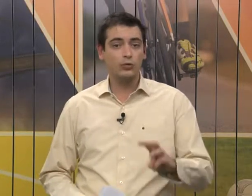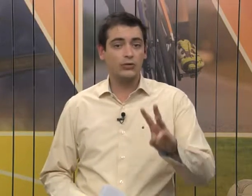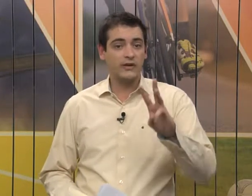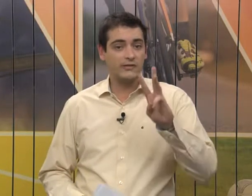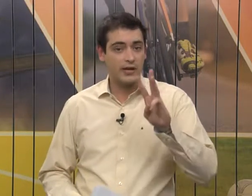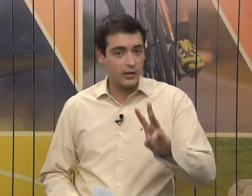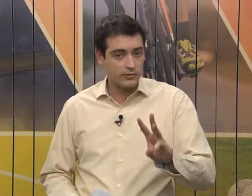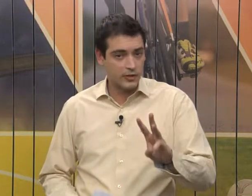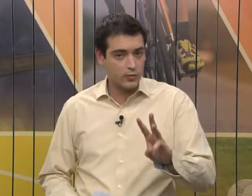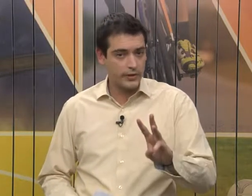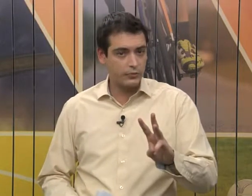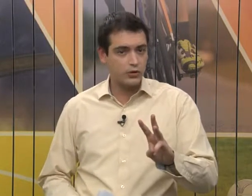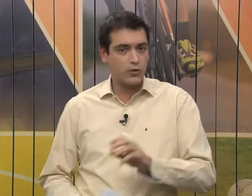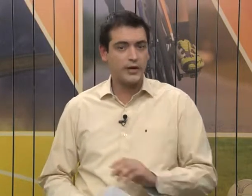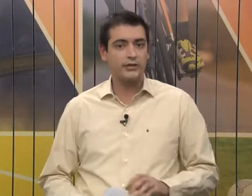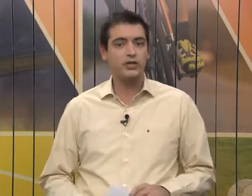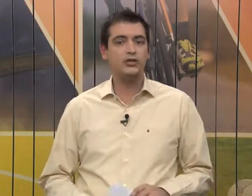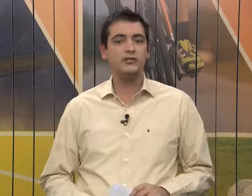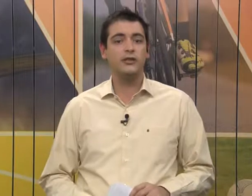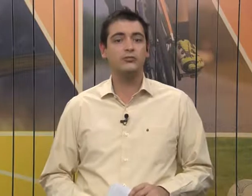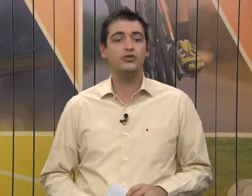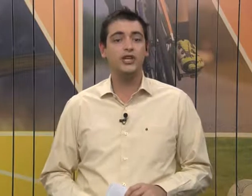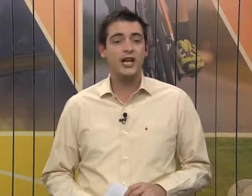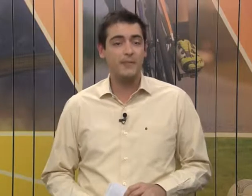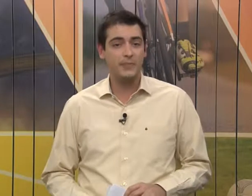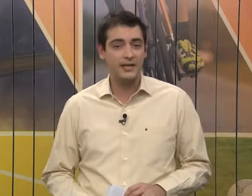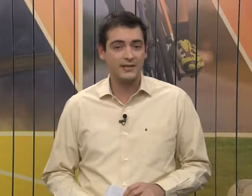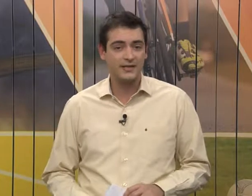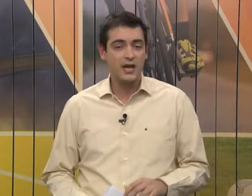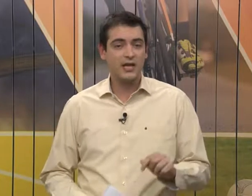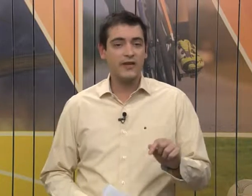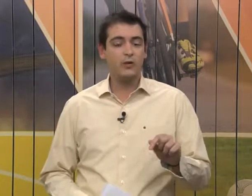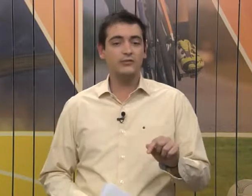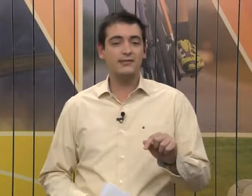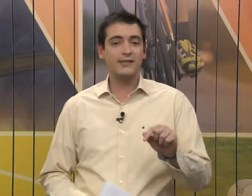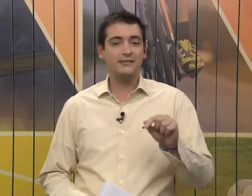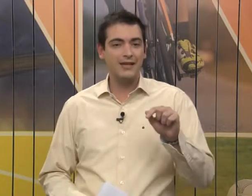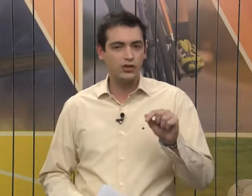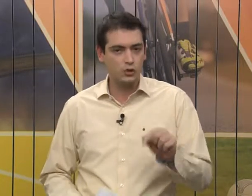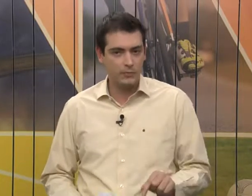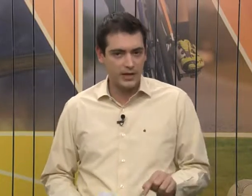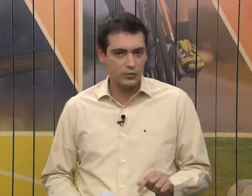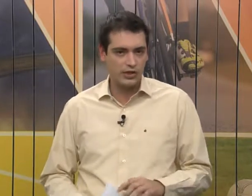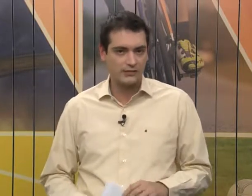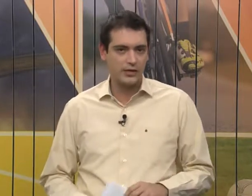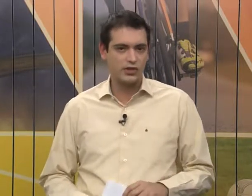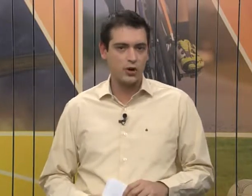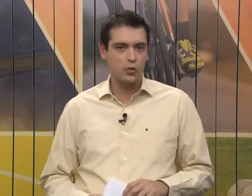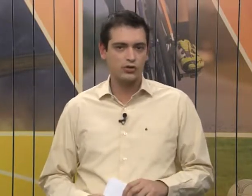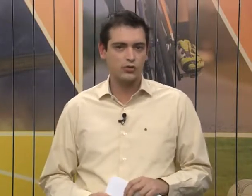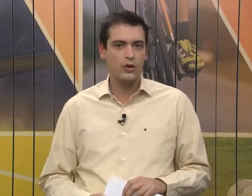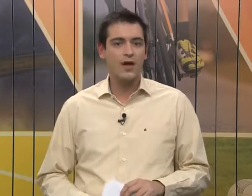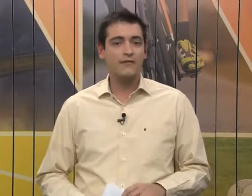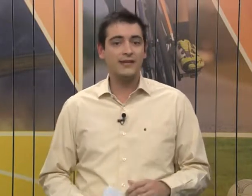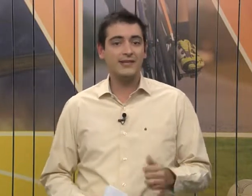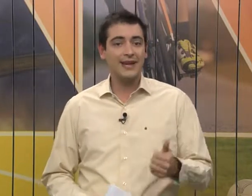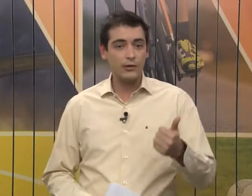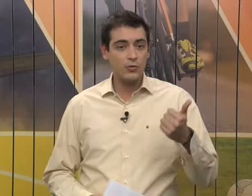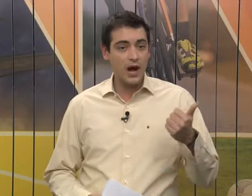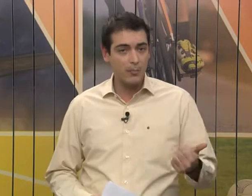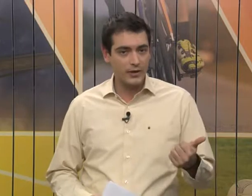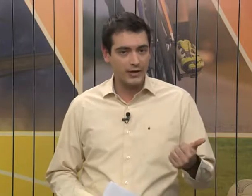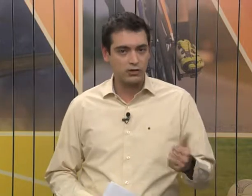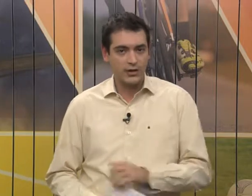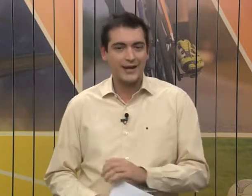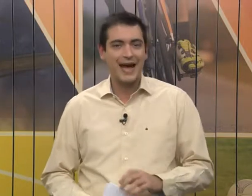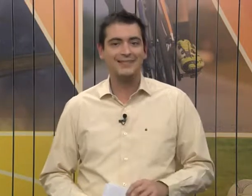inscrição do 3º circuito de corrida de distritos de Campinas, que vai acontecer neste domingo, dia 6 de agosto. Vai ser lá